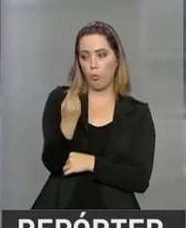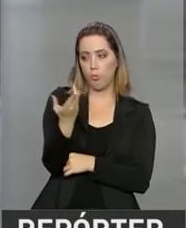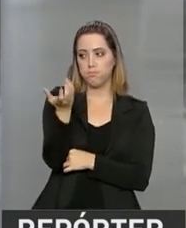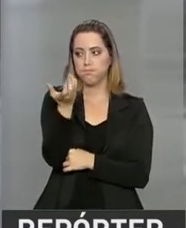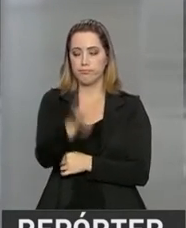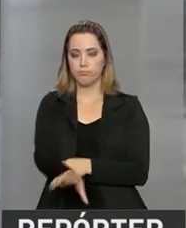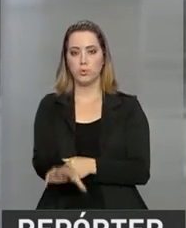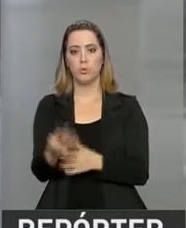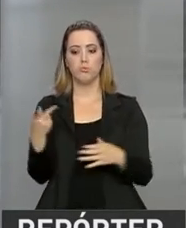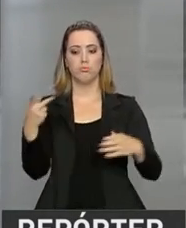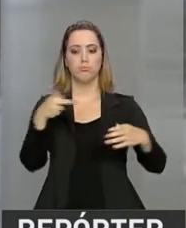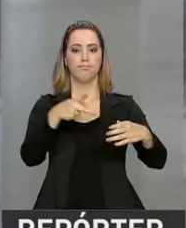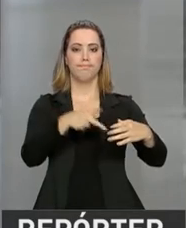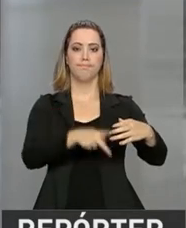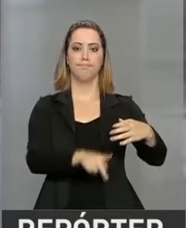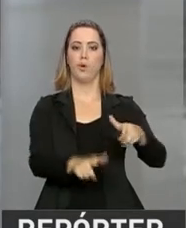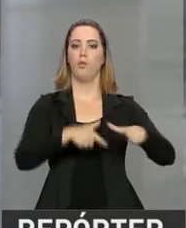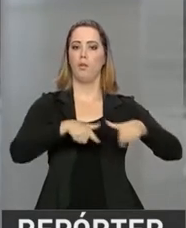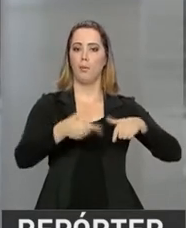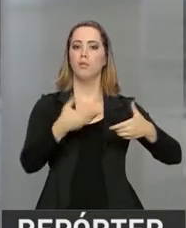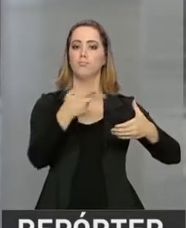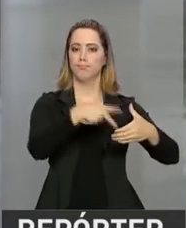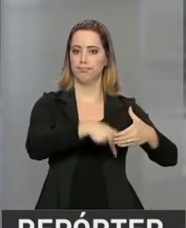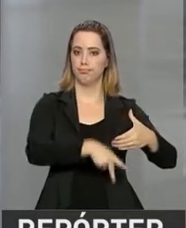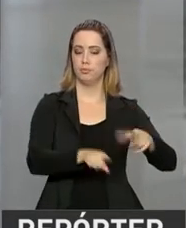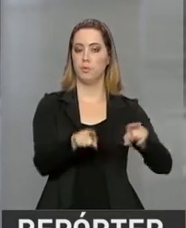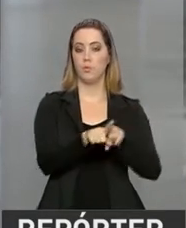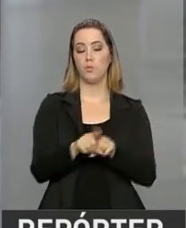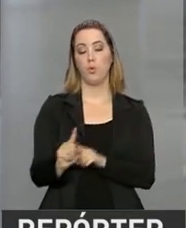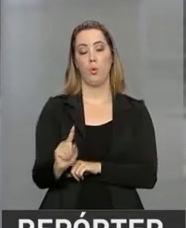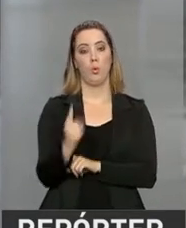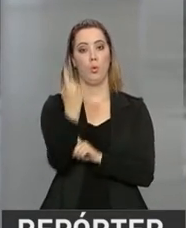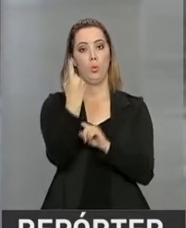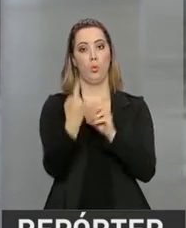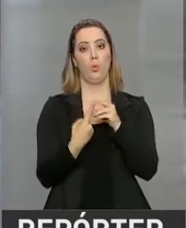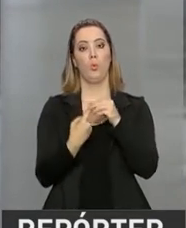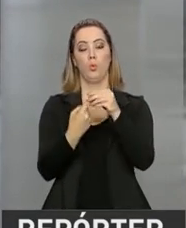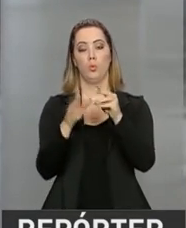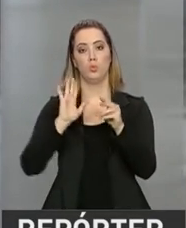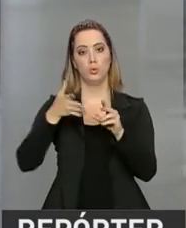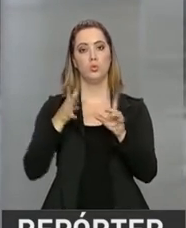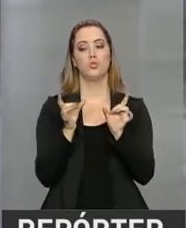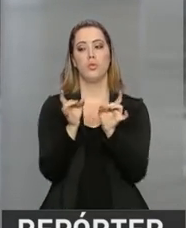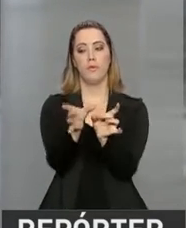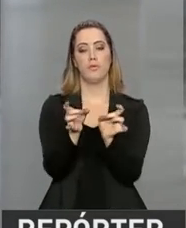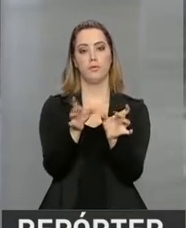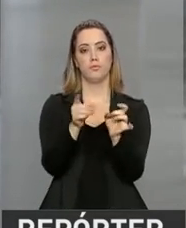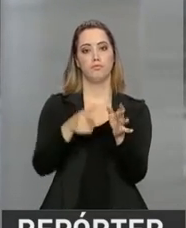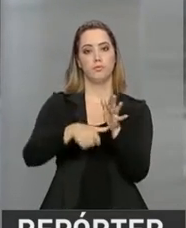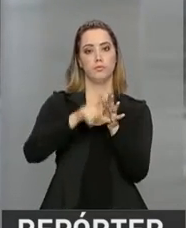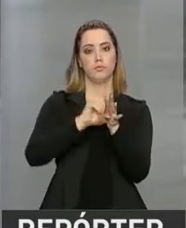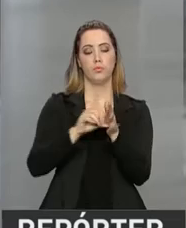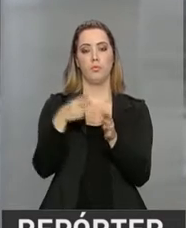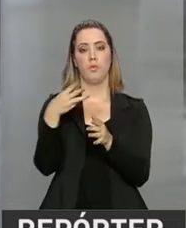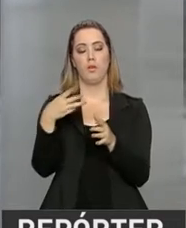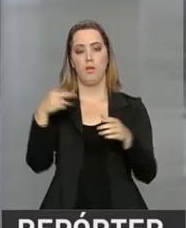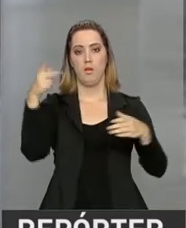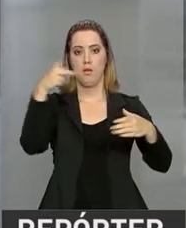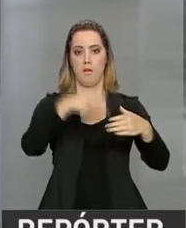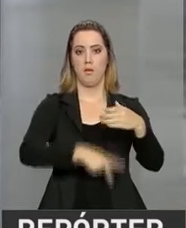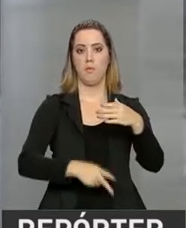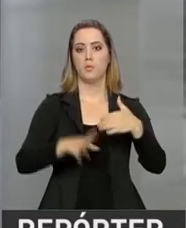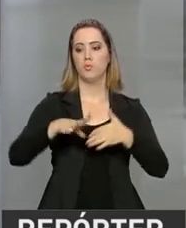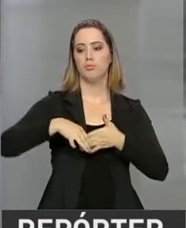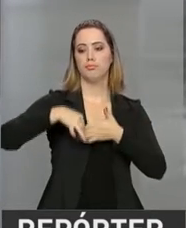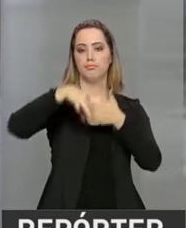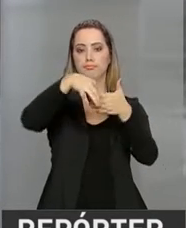explorado sob o regime de partilha é o de libra que foi leiloado em 2013 a petrobras lidera